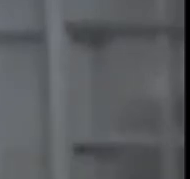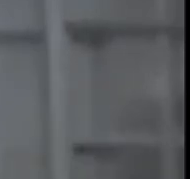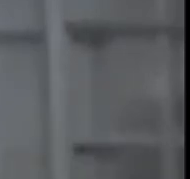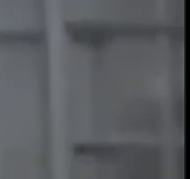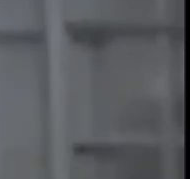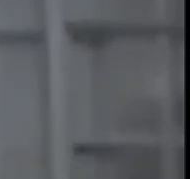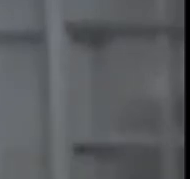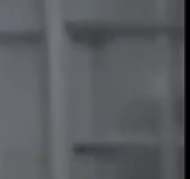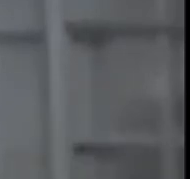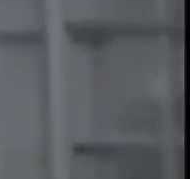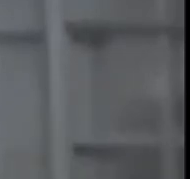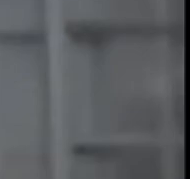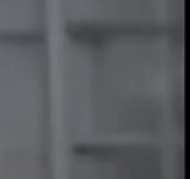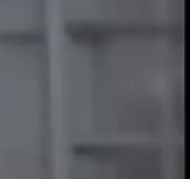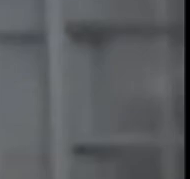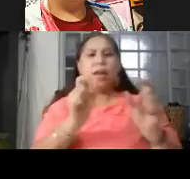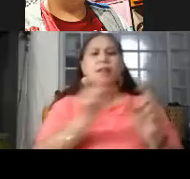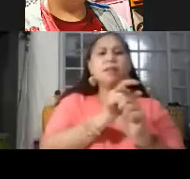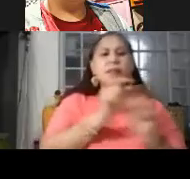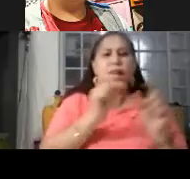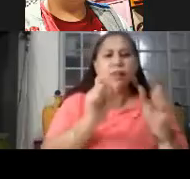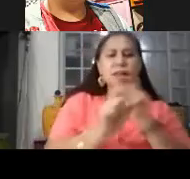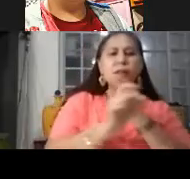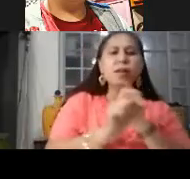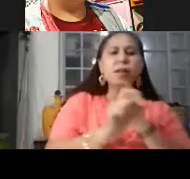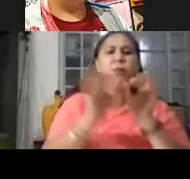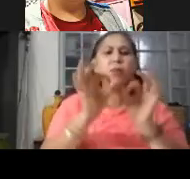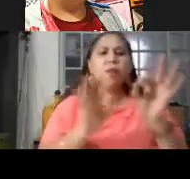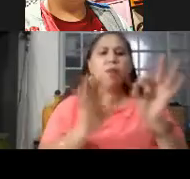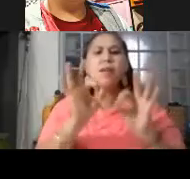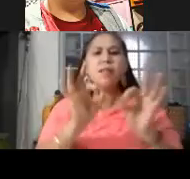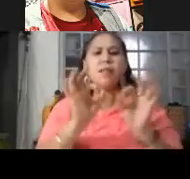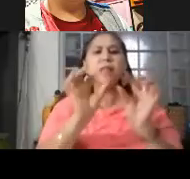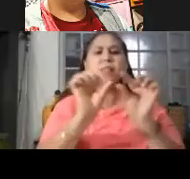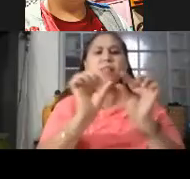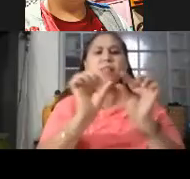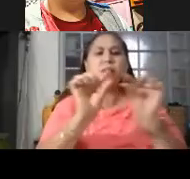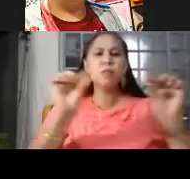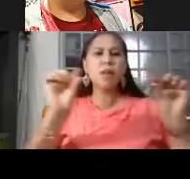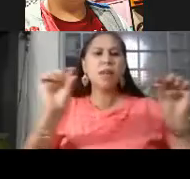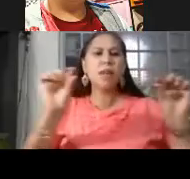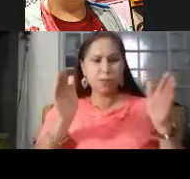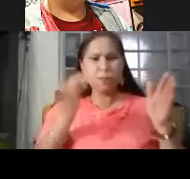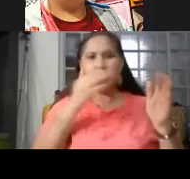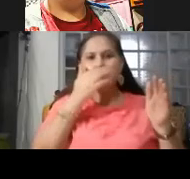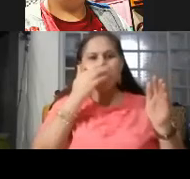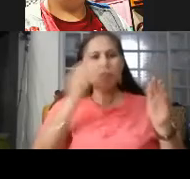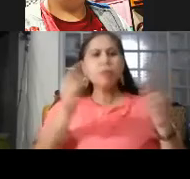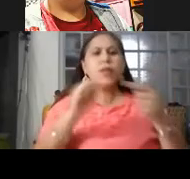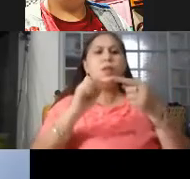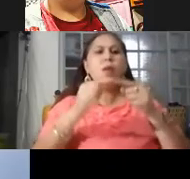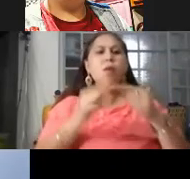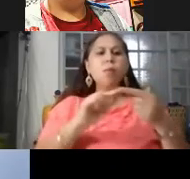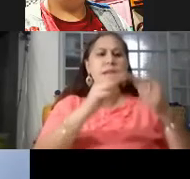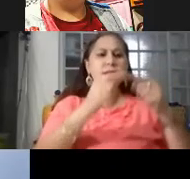que na língua portuguesa a sintaxe ela corresponde à organização das palavras na frase, sendo